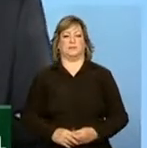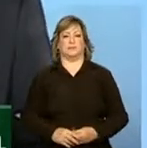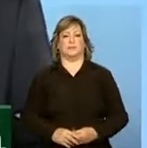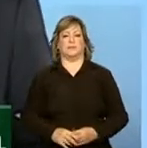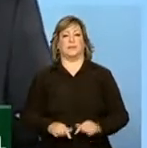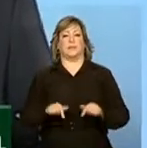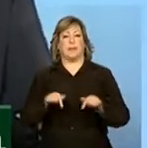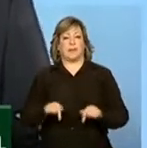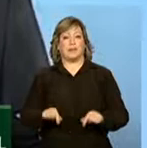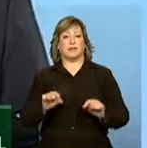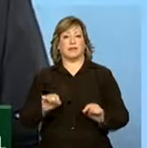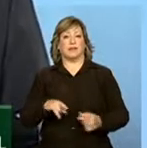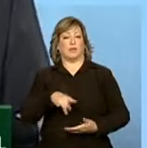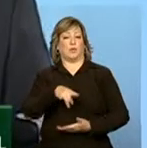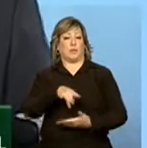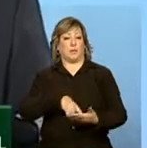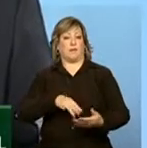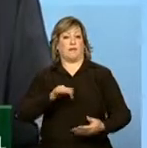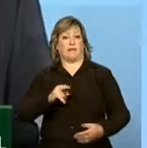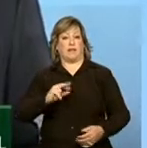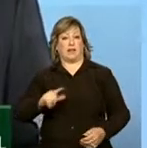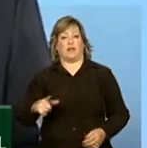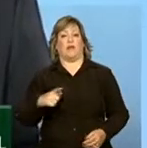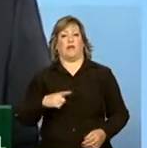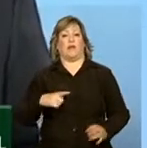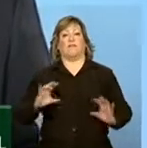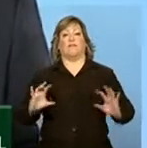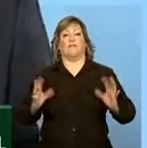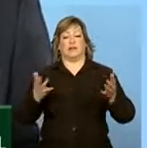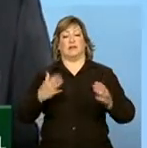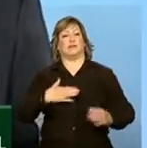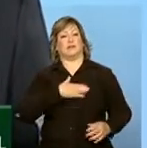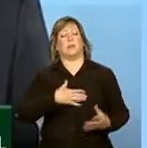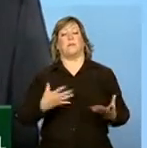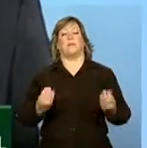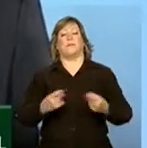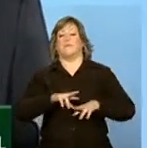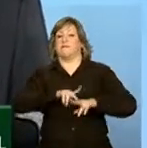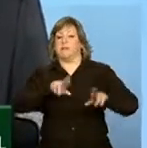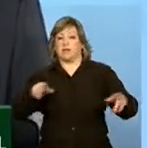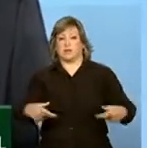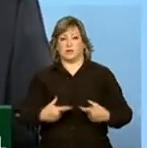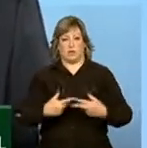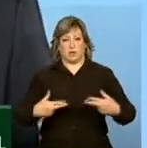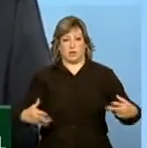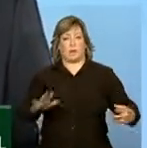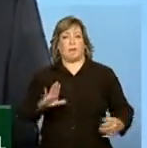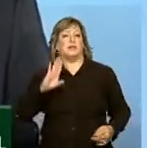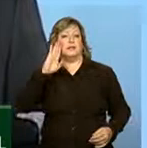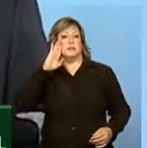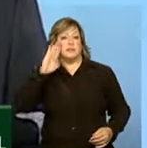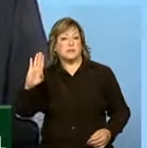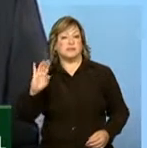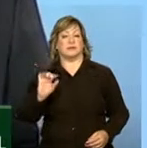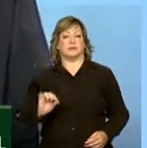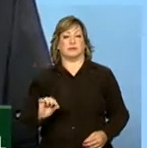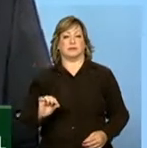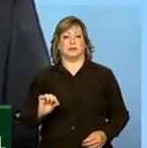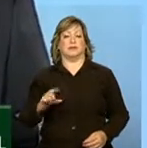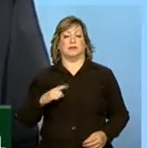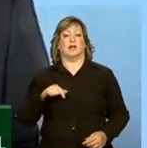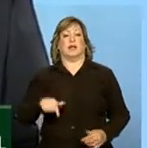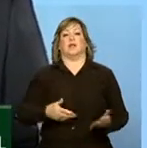Esse documento final celebra várias coisas, mas principalmente